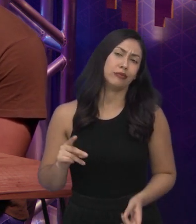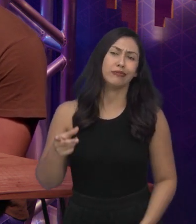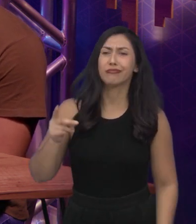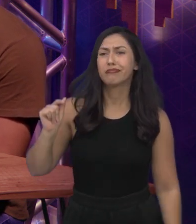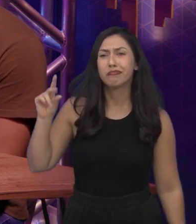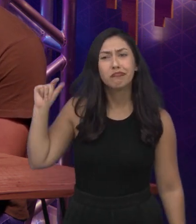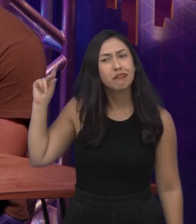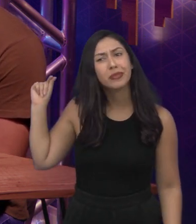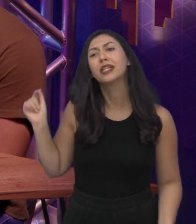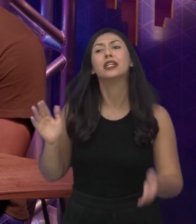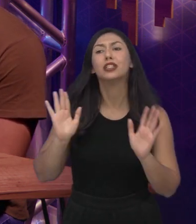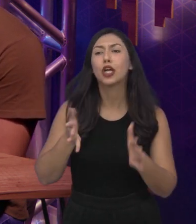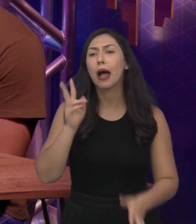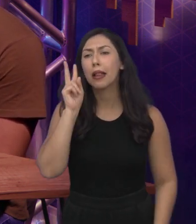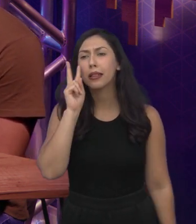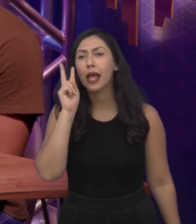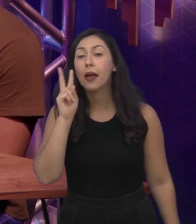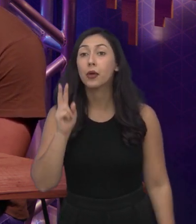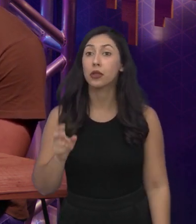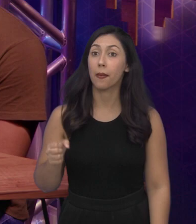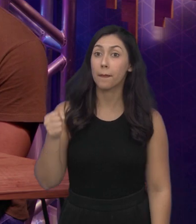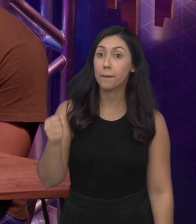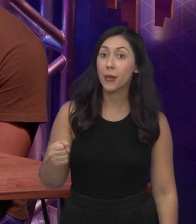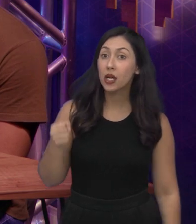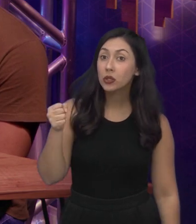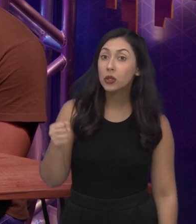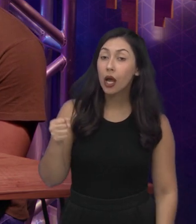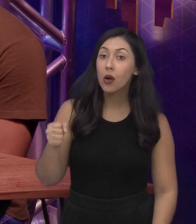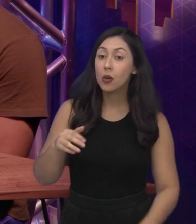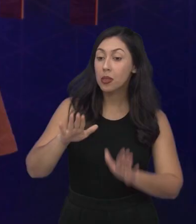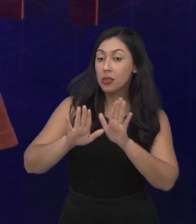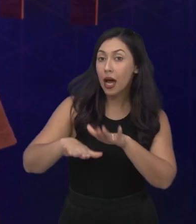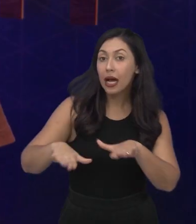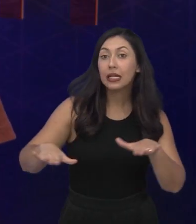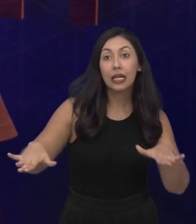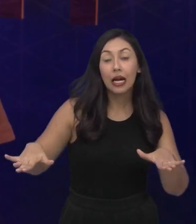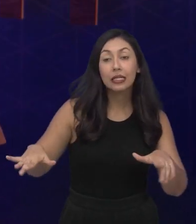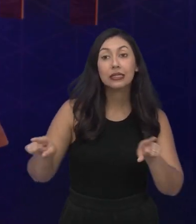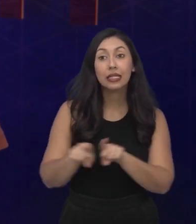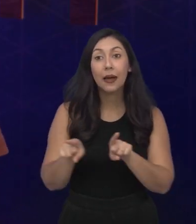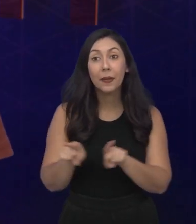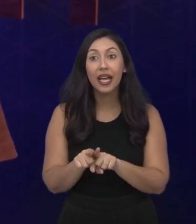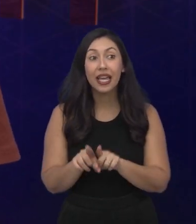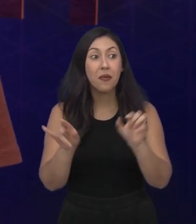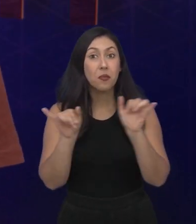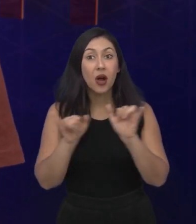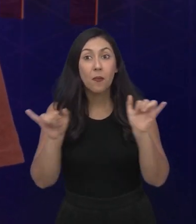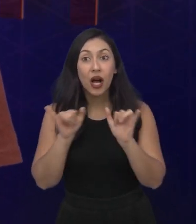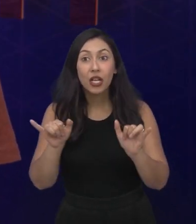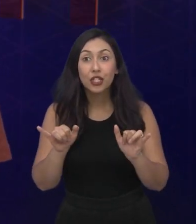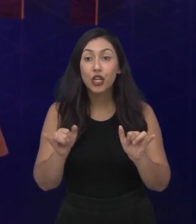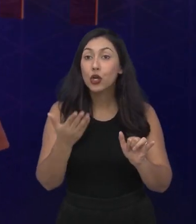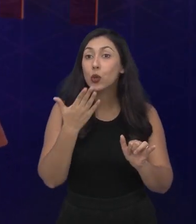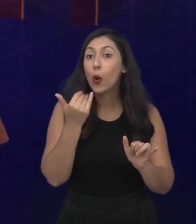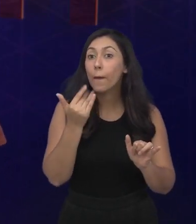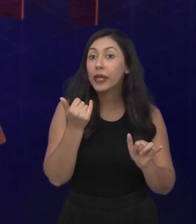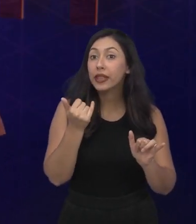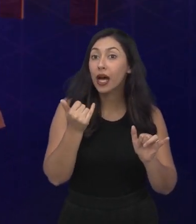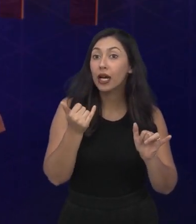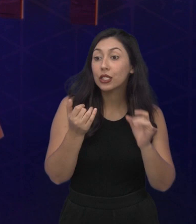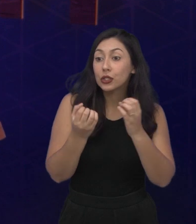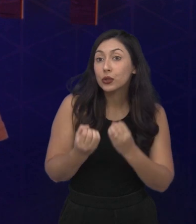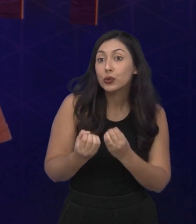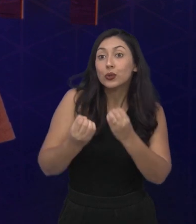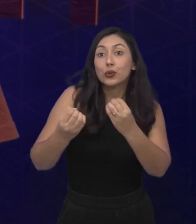desde criança, lembro da Pastoral da Criança que tinha, né, da campanha do quilo, né? Então,